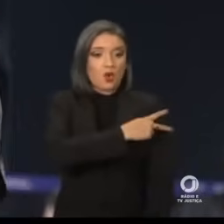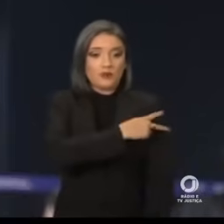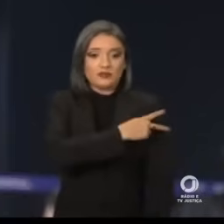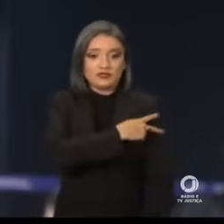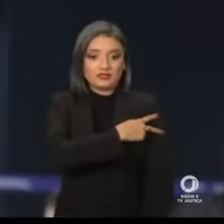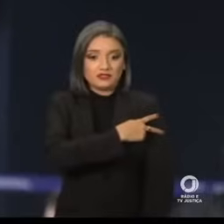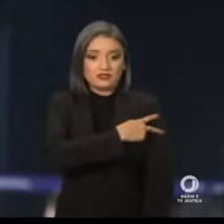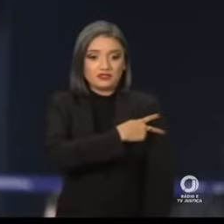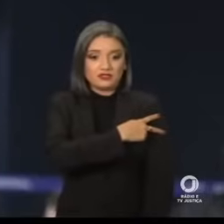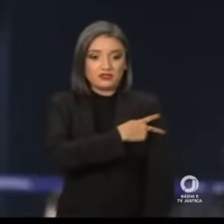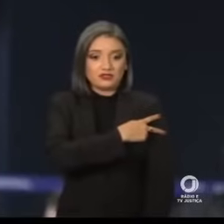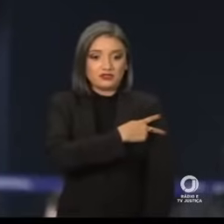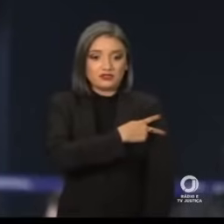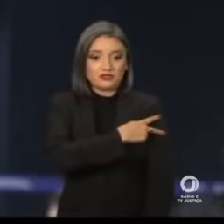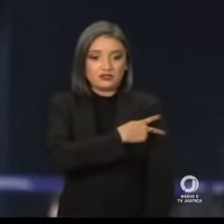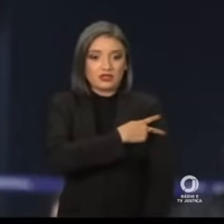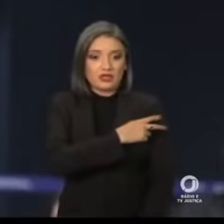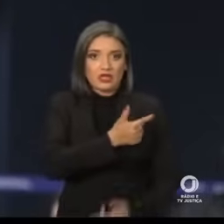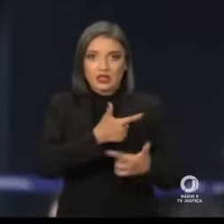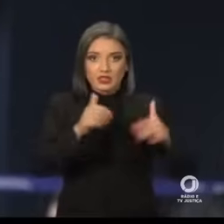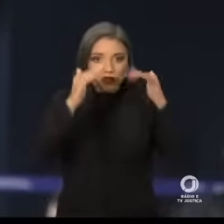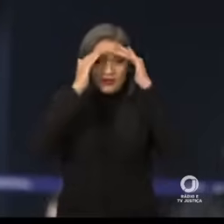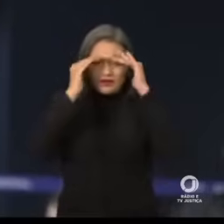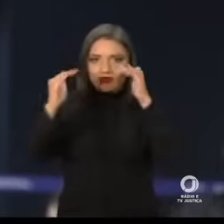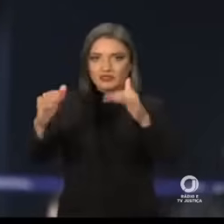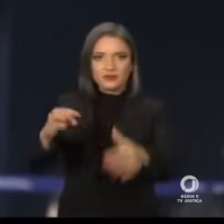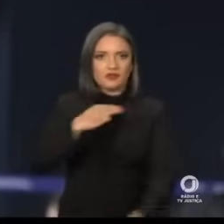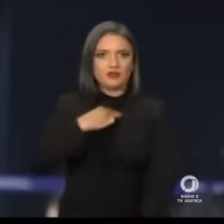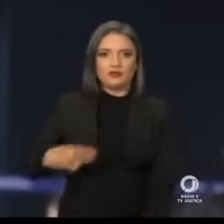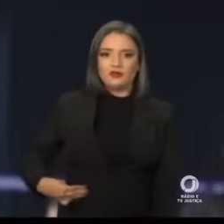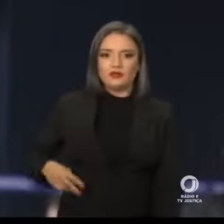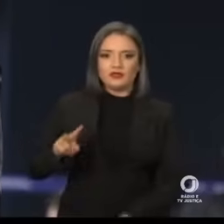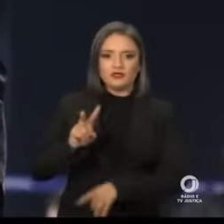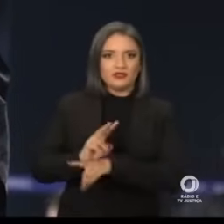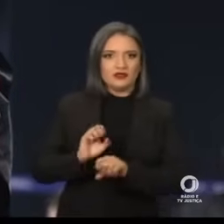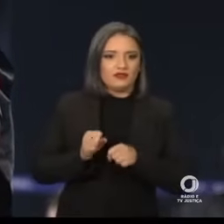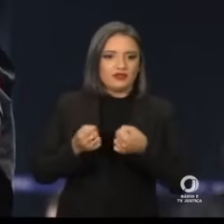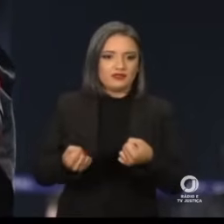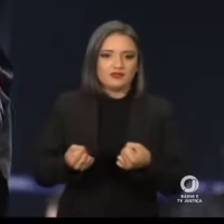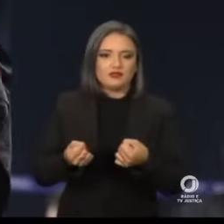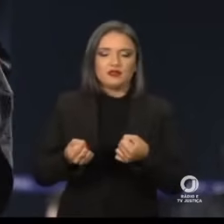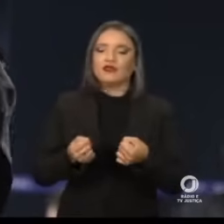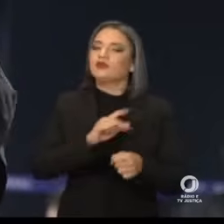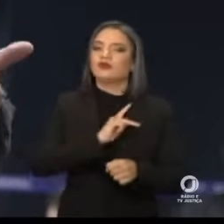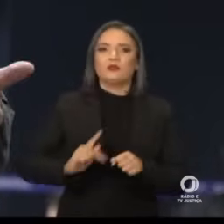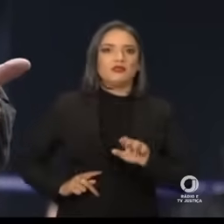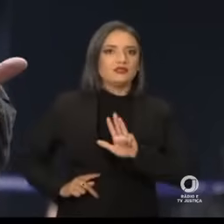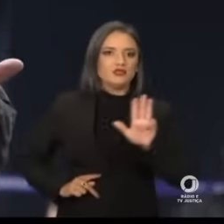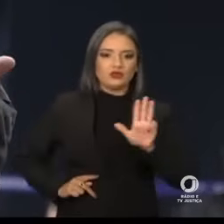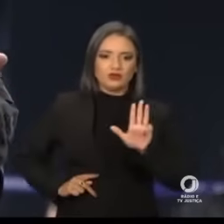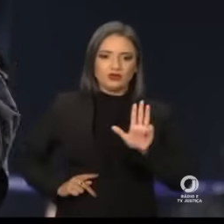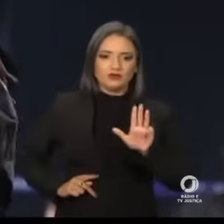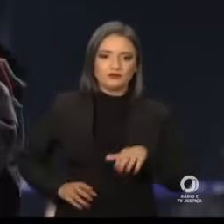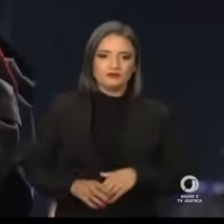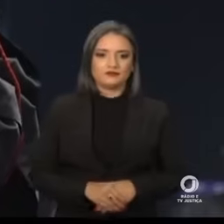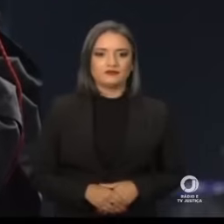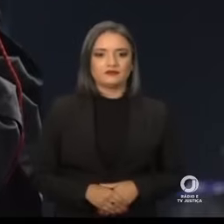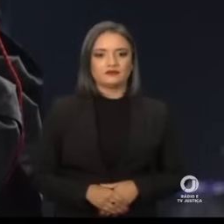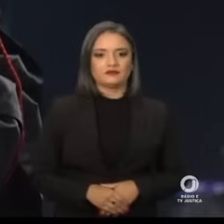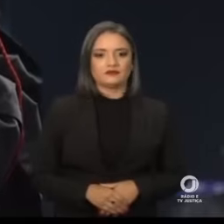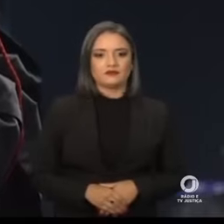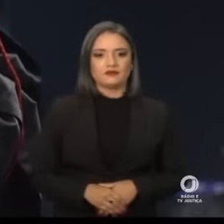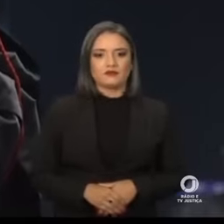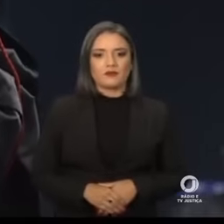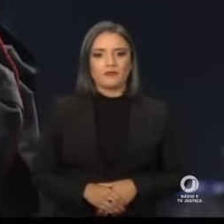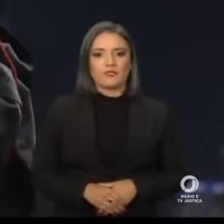então nomeado ministro da Defesa pelo presidente Lula. Ele liga para o presidente